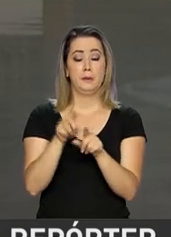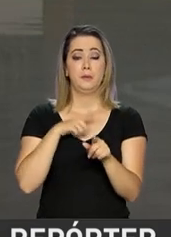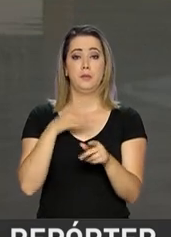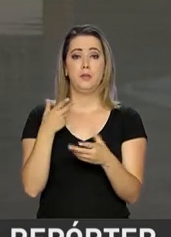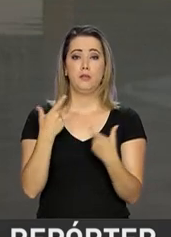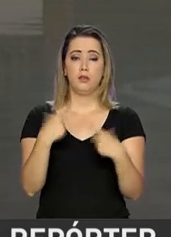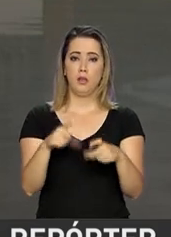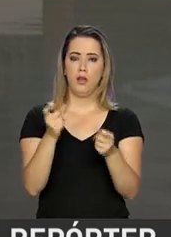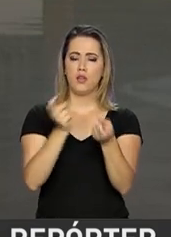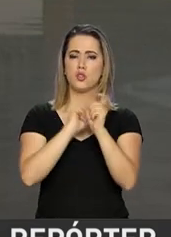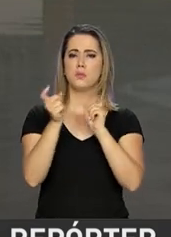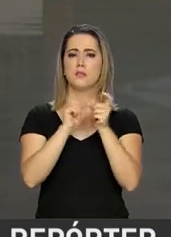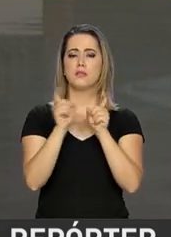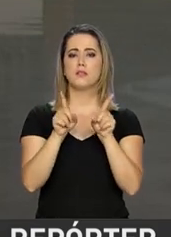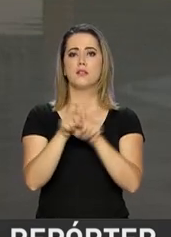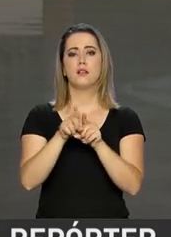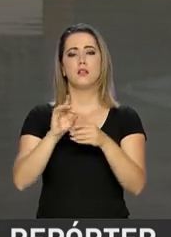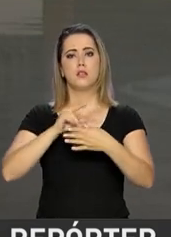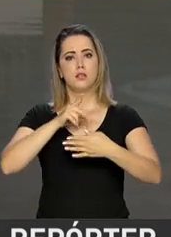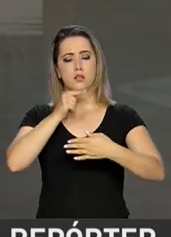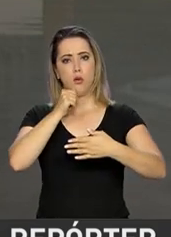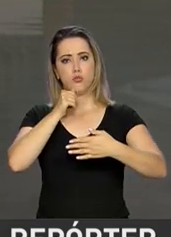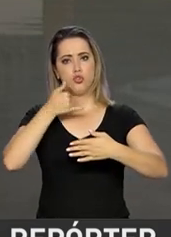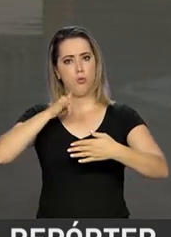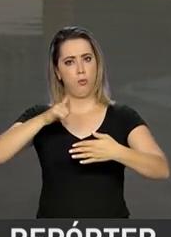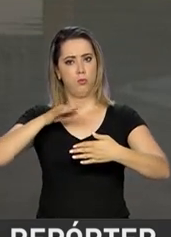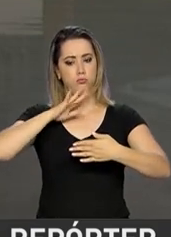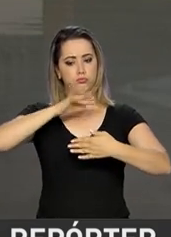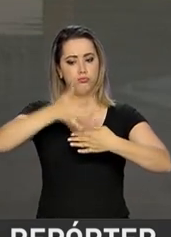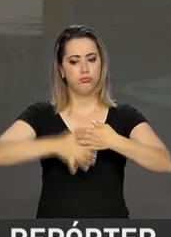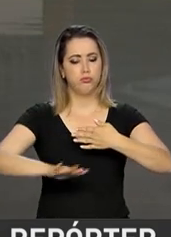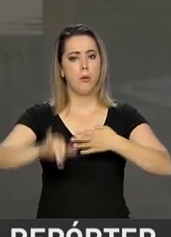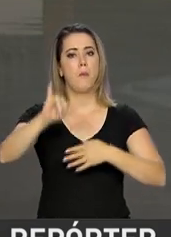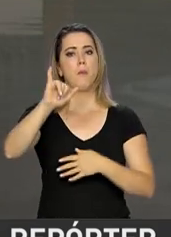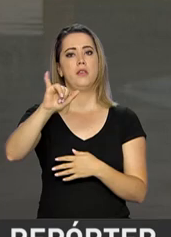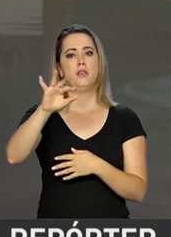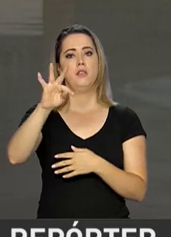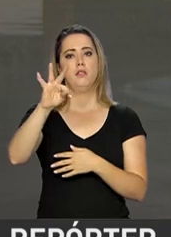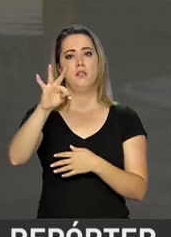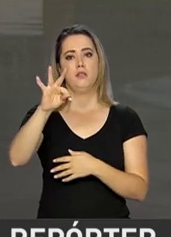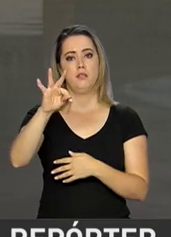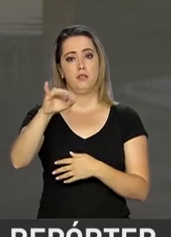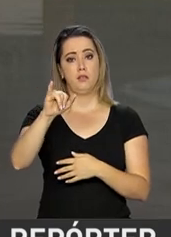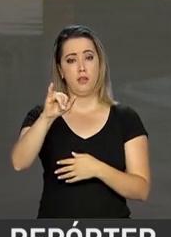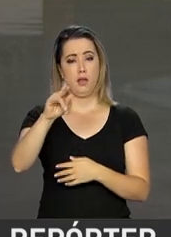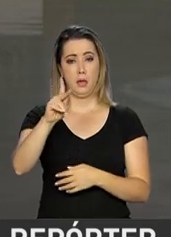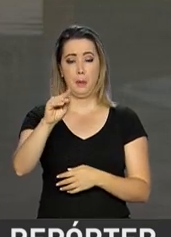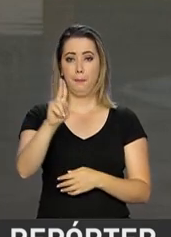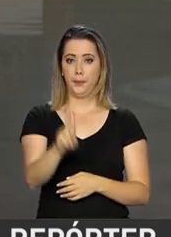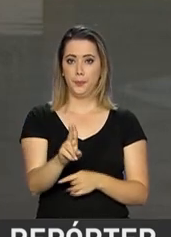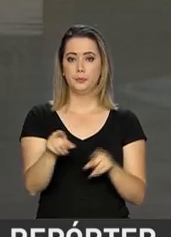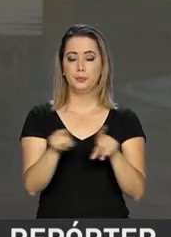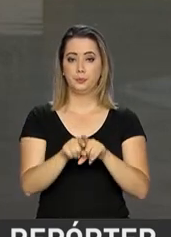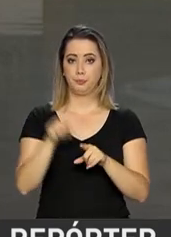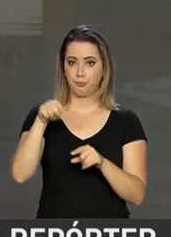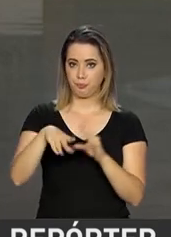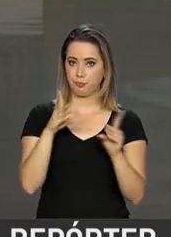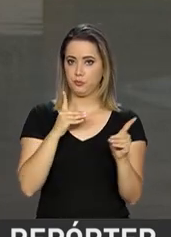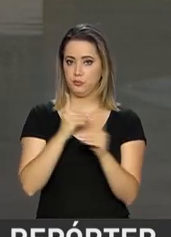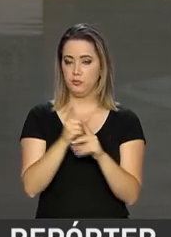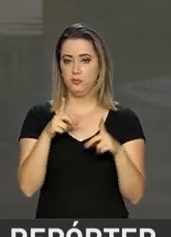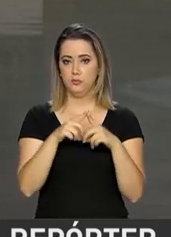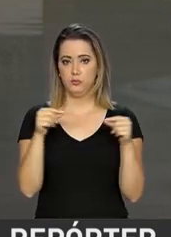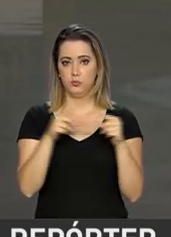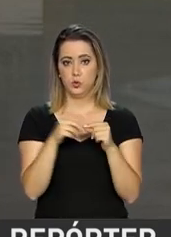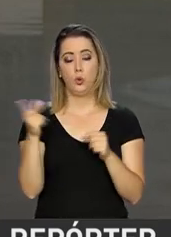itaipu que é uma das maiores usinas hidrelétricas do mundo neste encontro aqui em brasília o presidente michel temer eo presidente